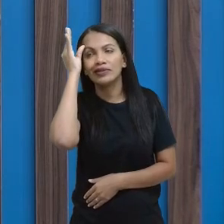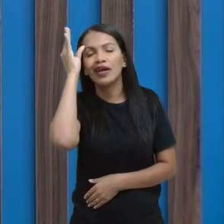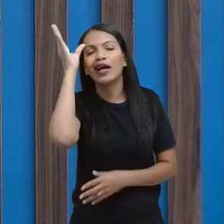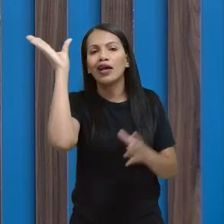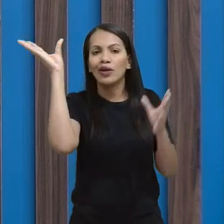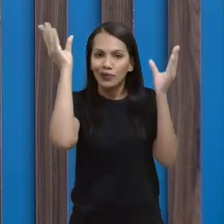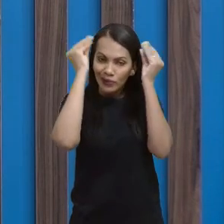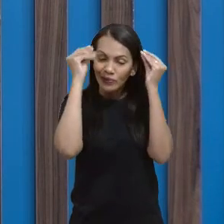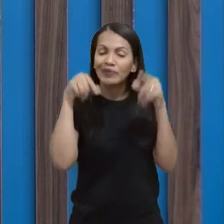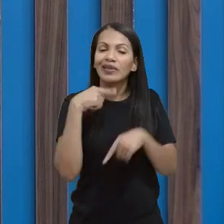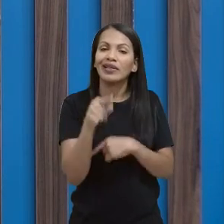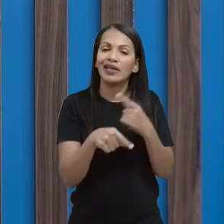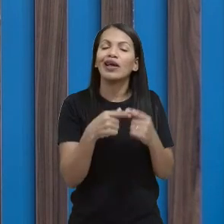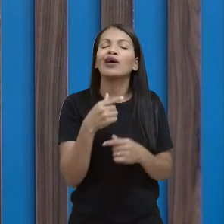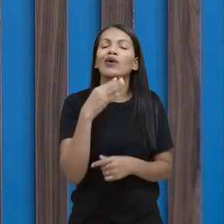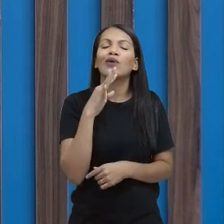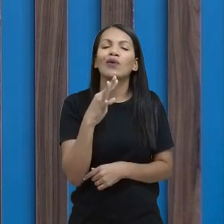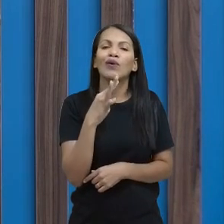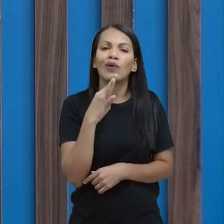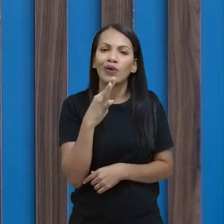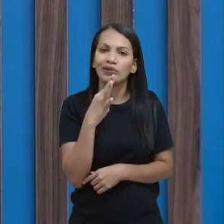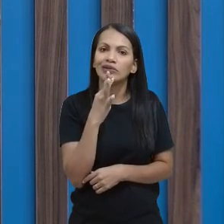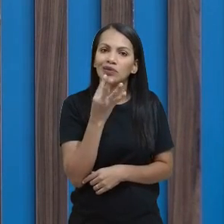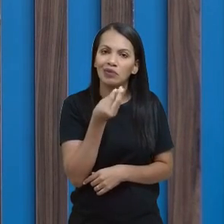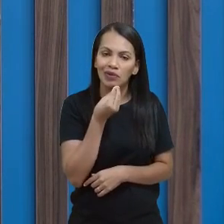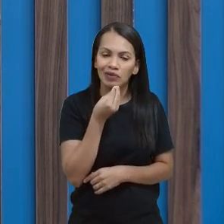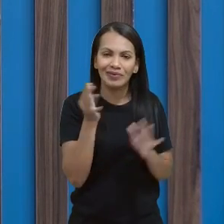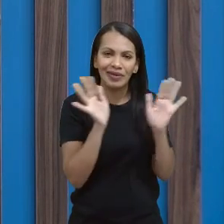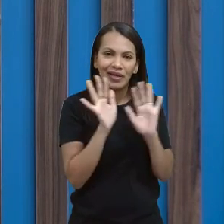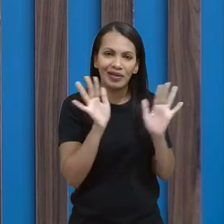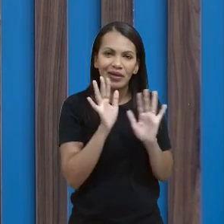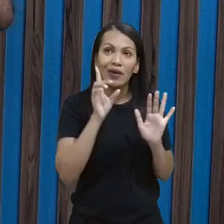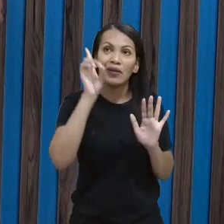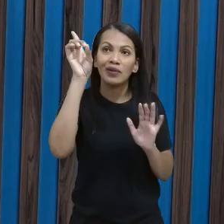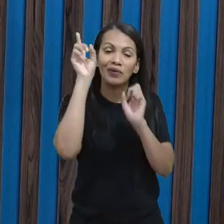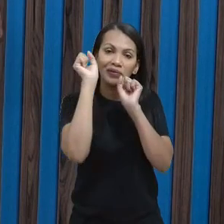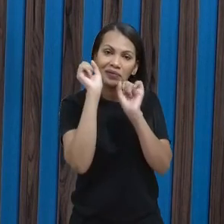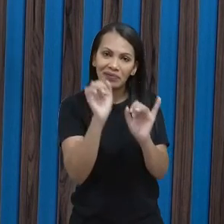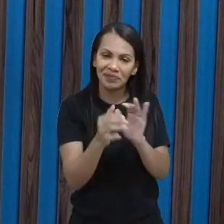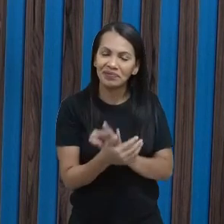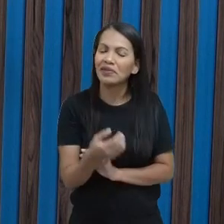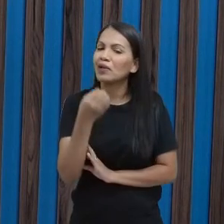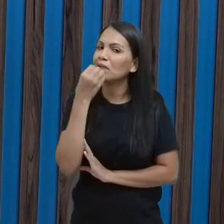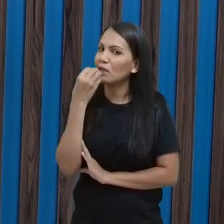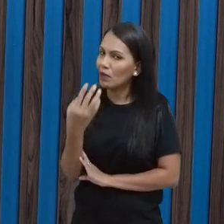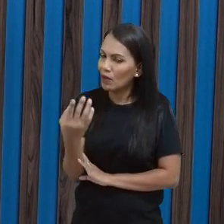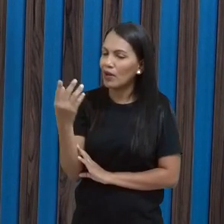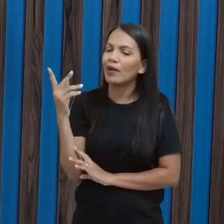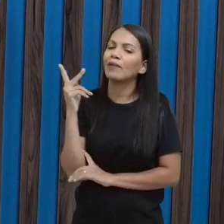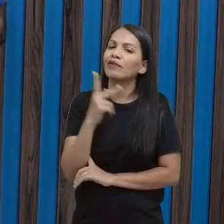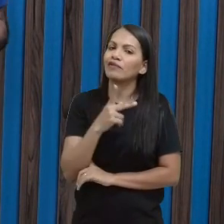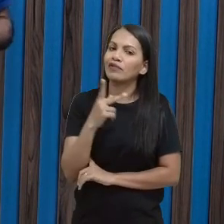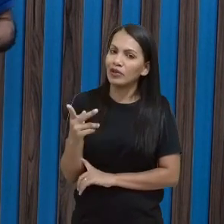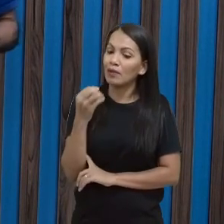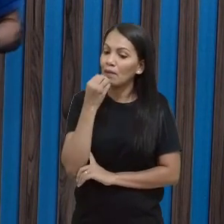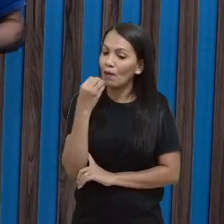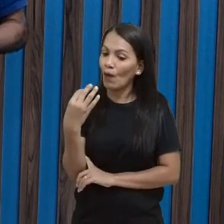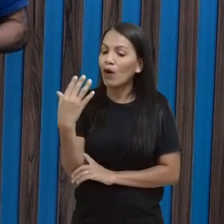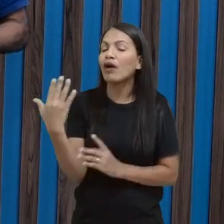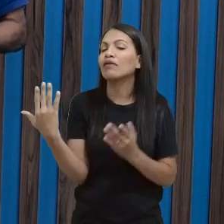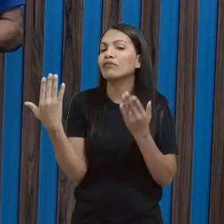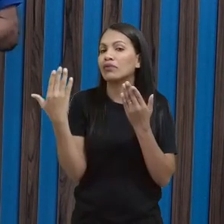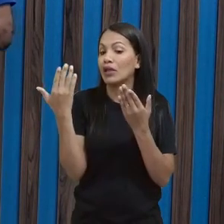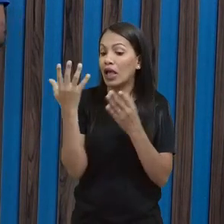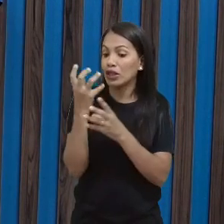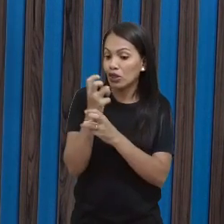ter boas notas. Continue estudando. Até a próxima. Tchau, tchau. Fiquem com Deus. Bom recado aí da professora Marta. Boas notas vai lhe ajudar